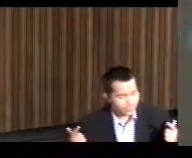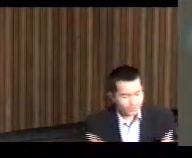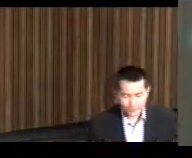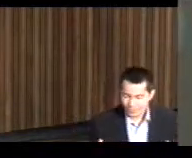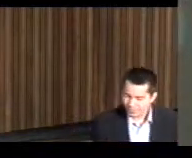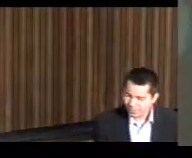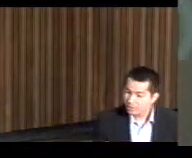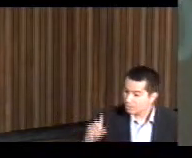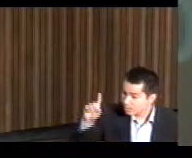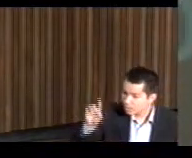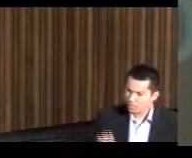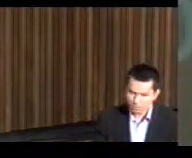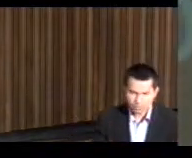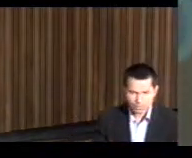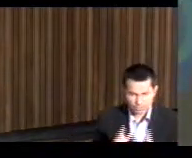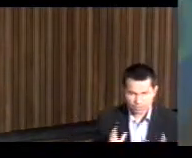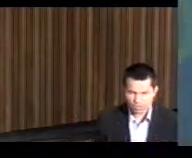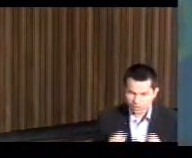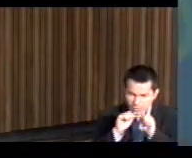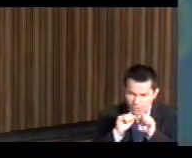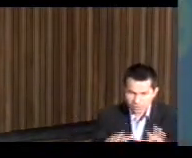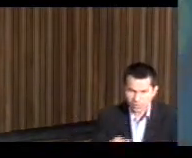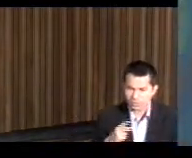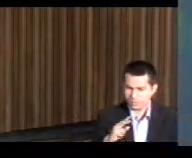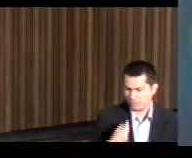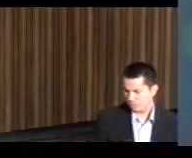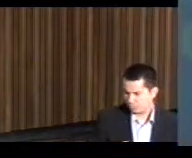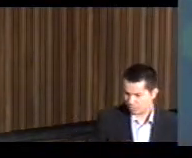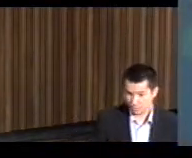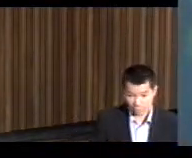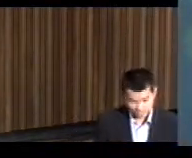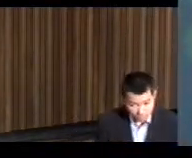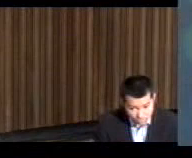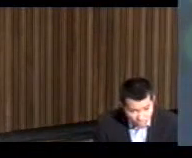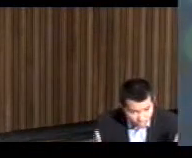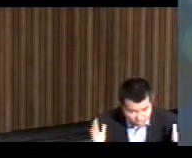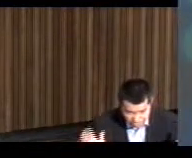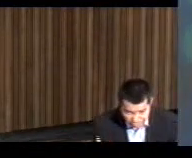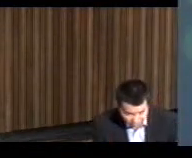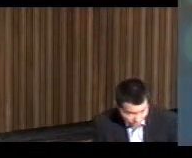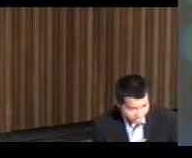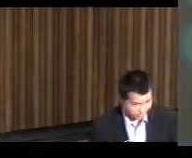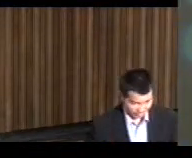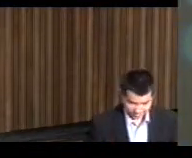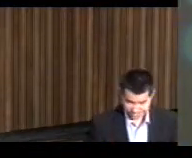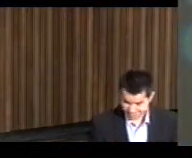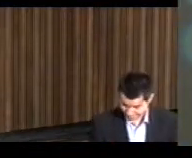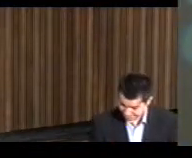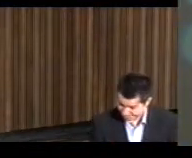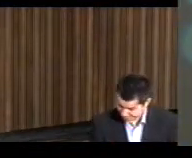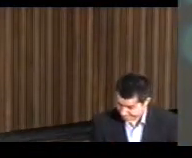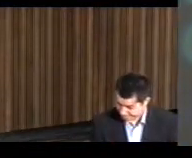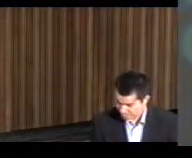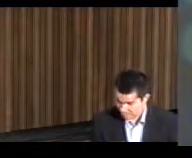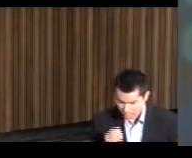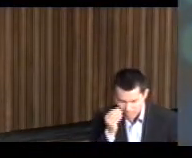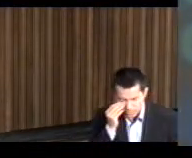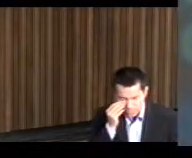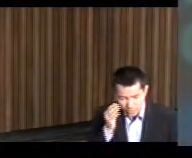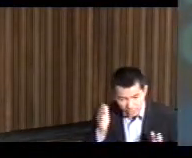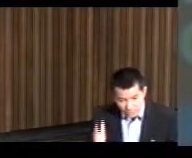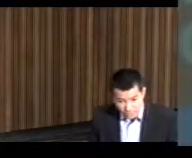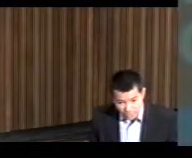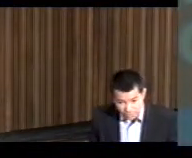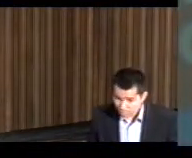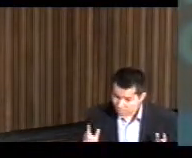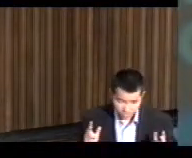história. Você tem marcas de Deus na sua vida, em que Ele já fez coisas tremendas. Ele está dizendo, o mesmo Deus